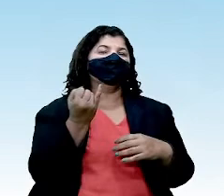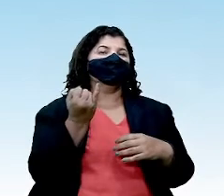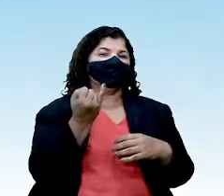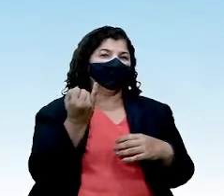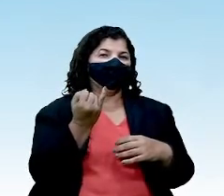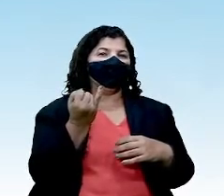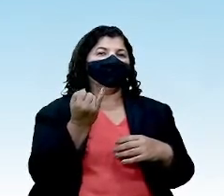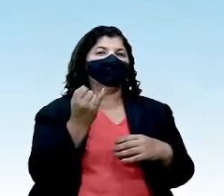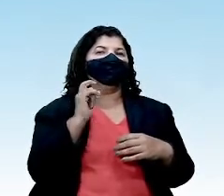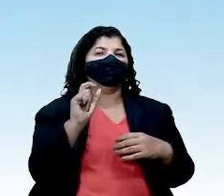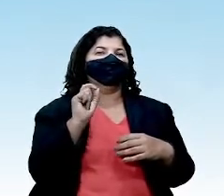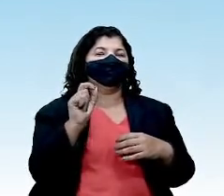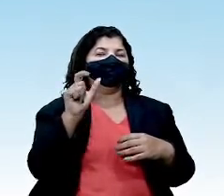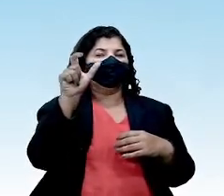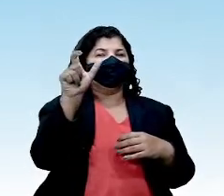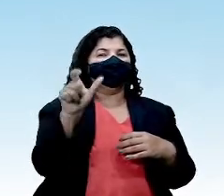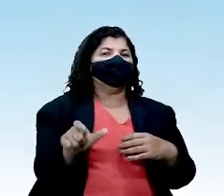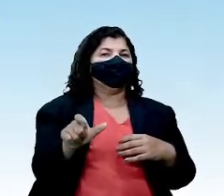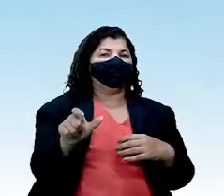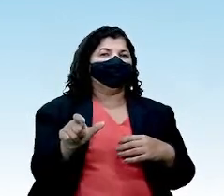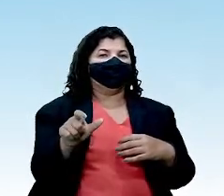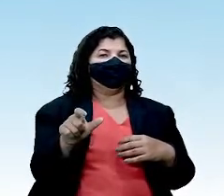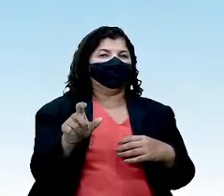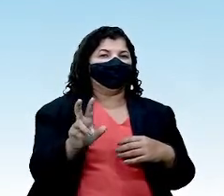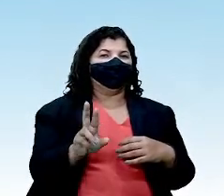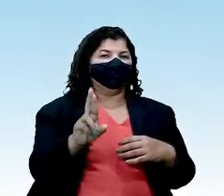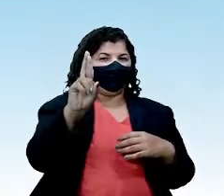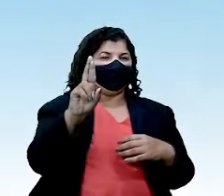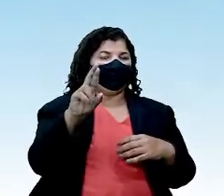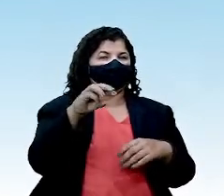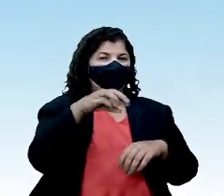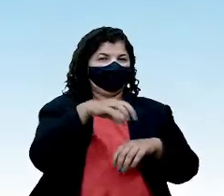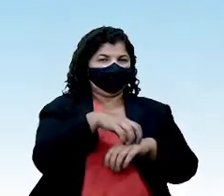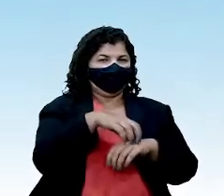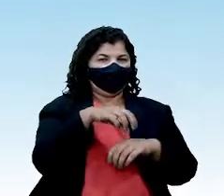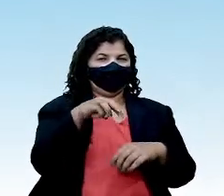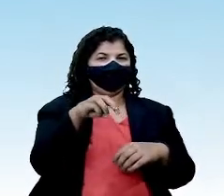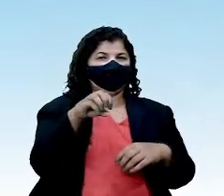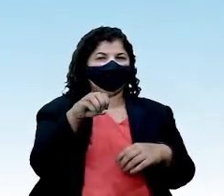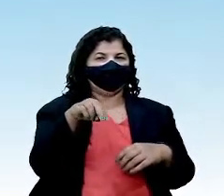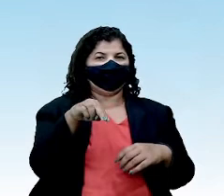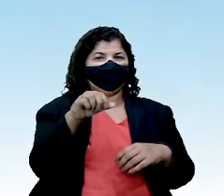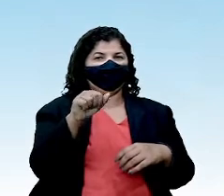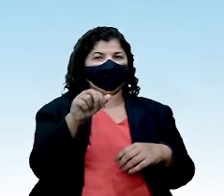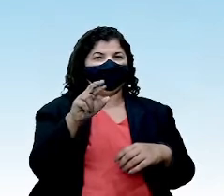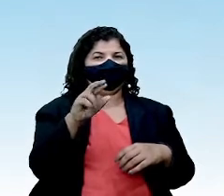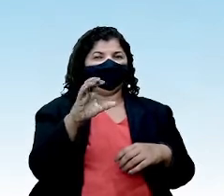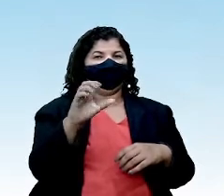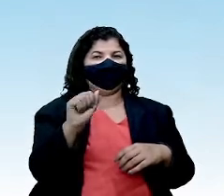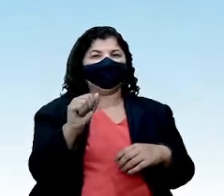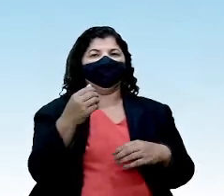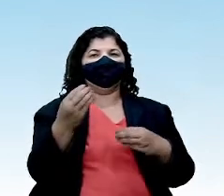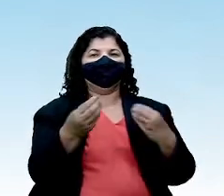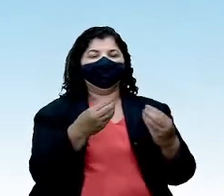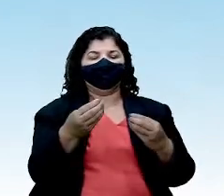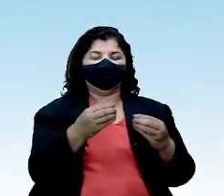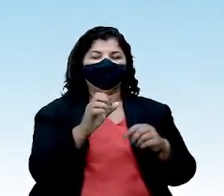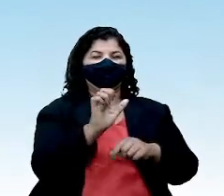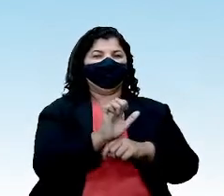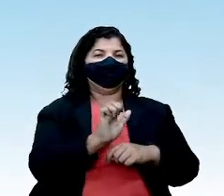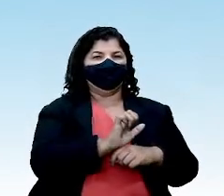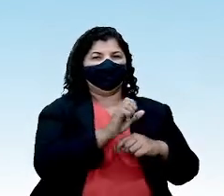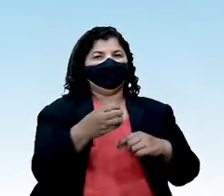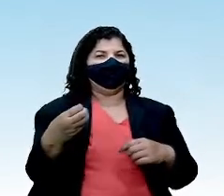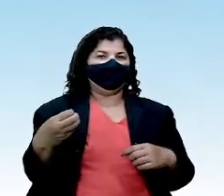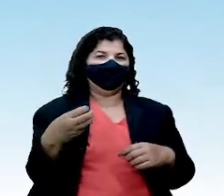da figura desse monarca, né? Na questão da formação dos estados modernos, né?